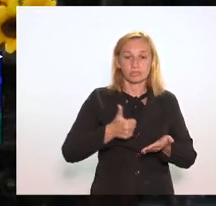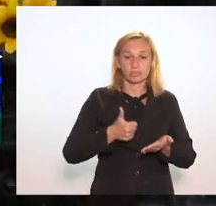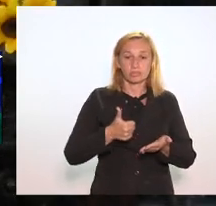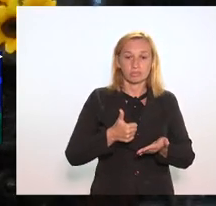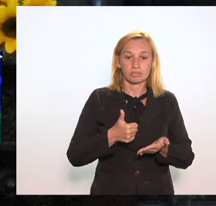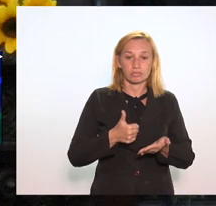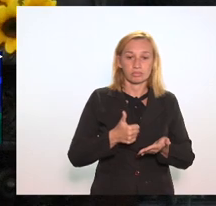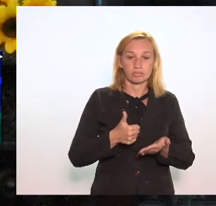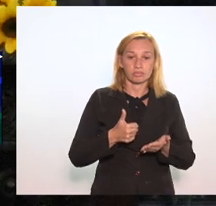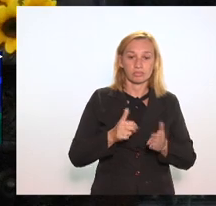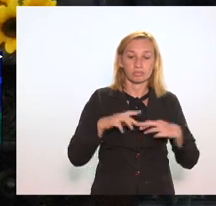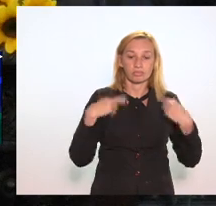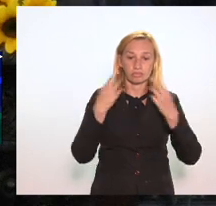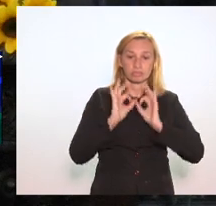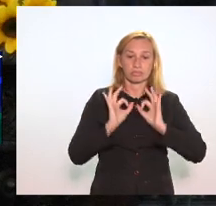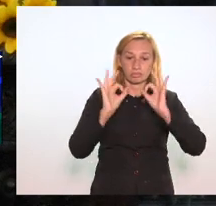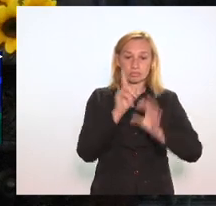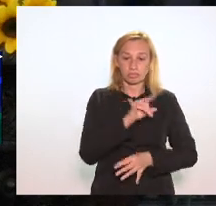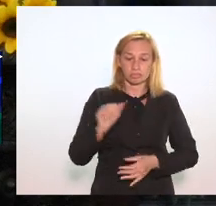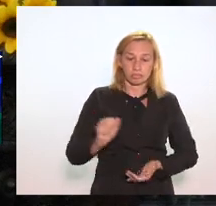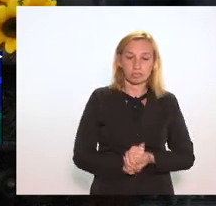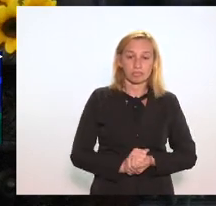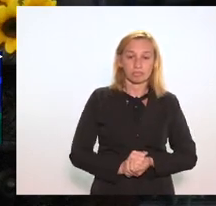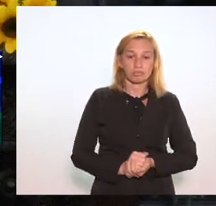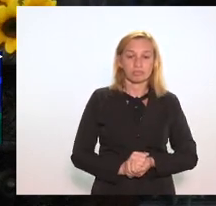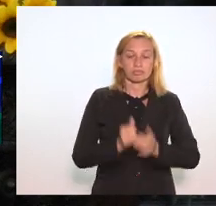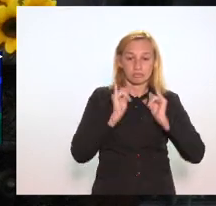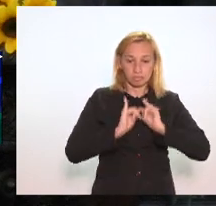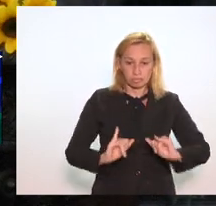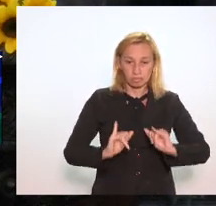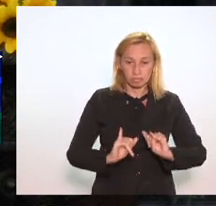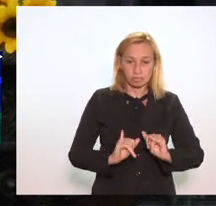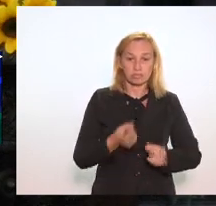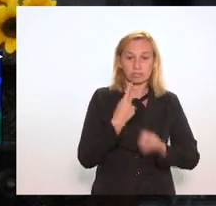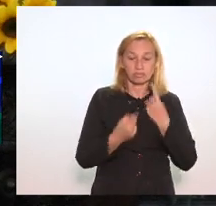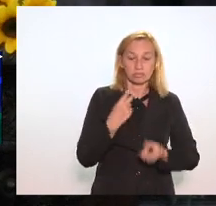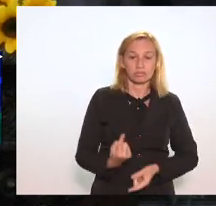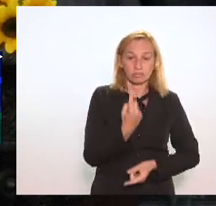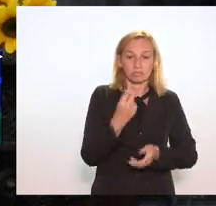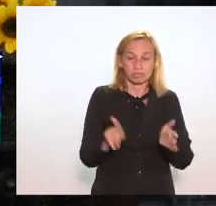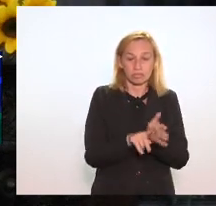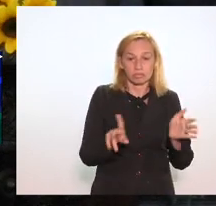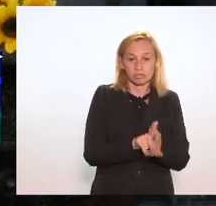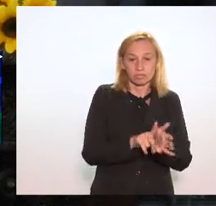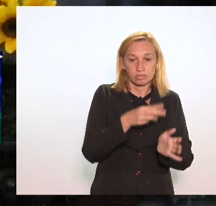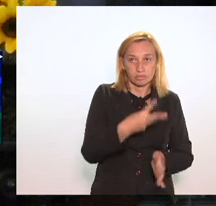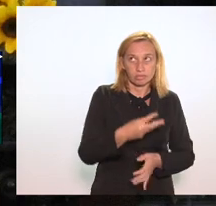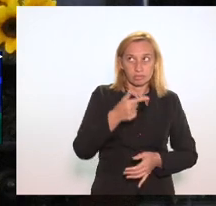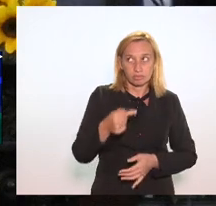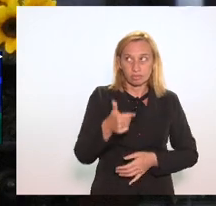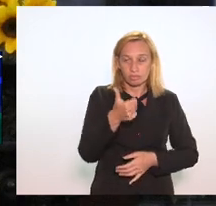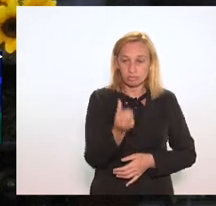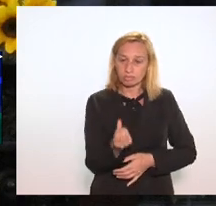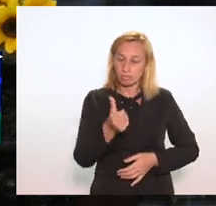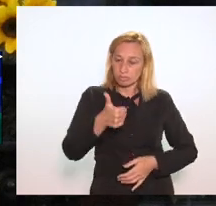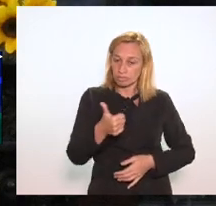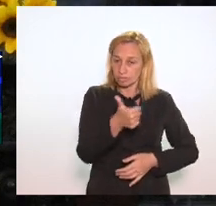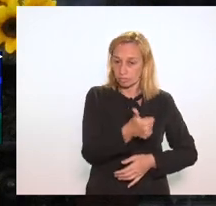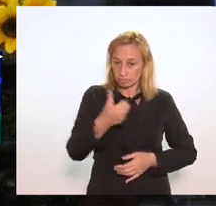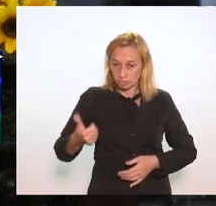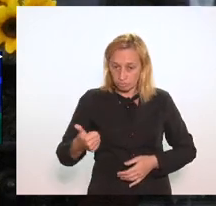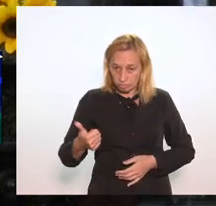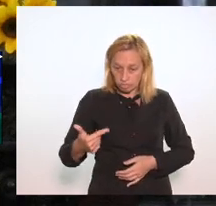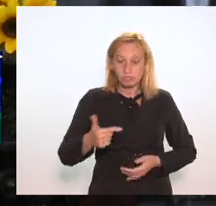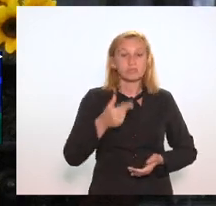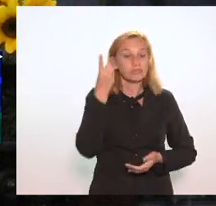passamos da primeira sessão extraordinária do dia anuncio em regime de urgência discussão única projeto de lei 3761 2021